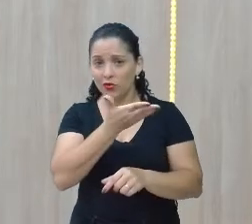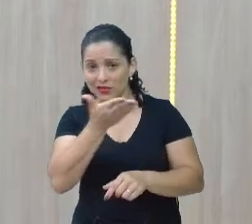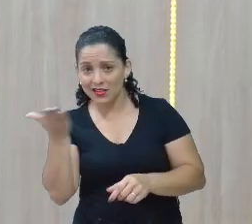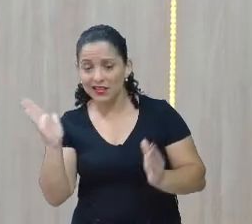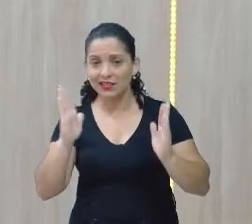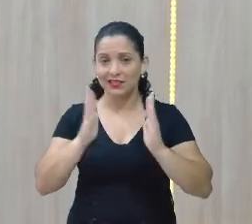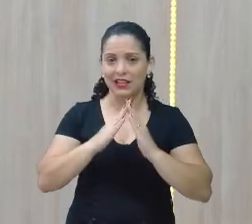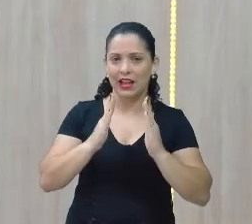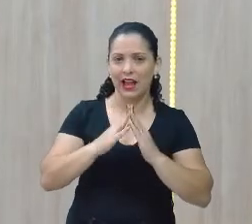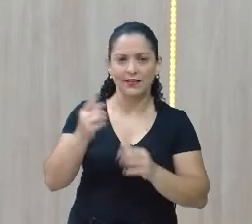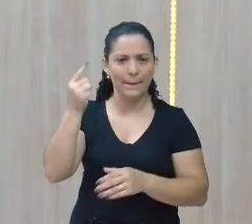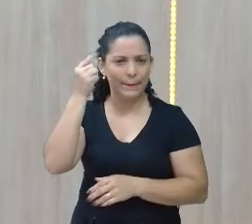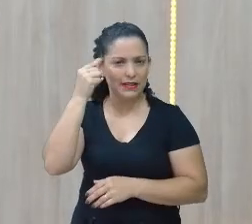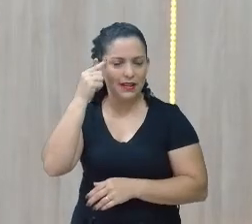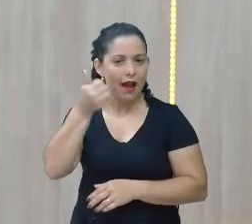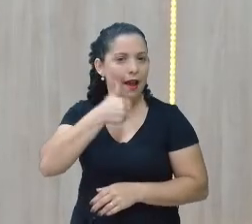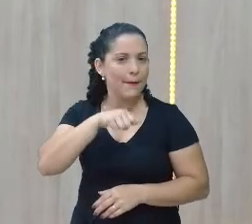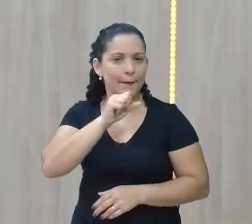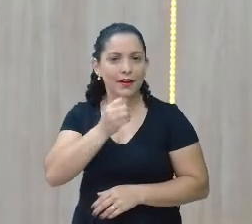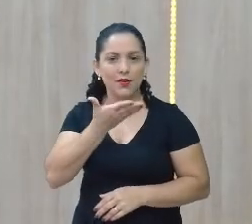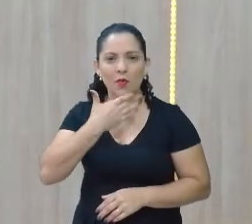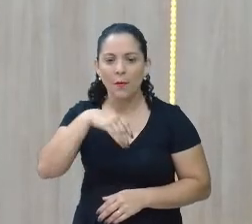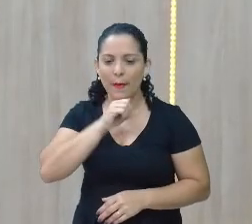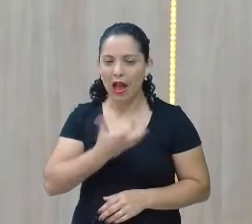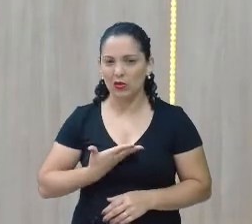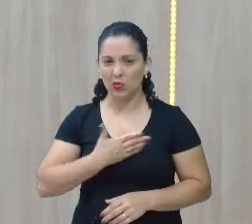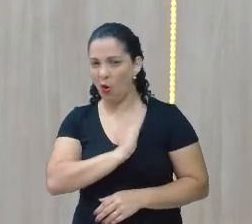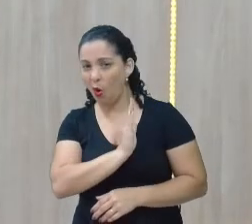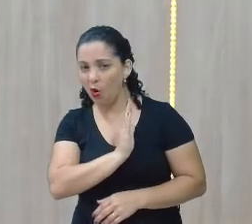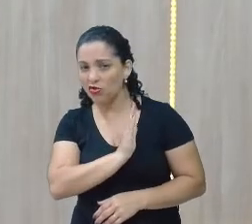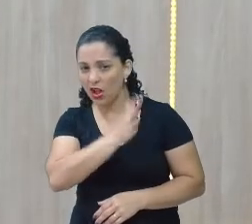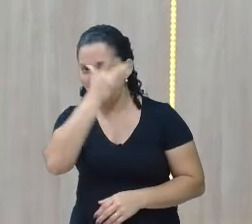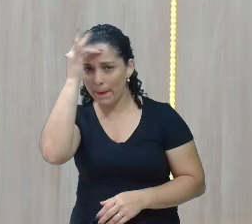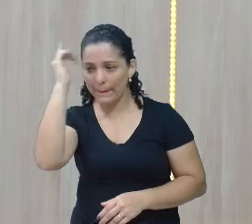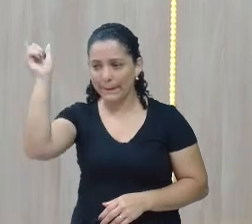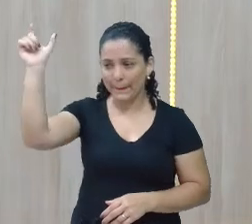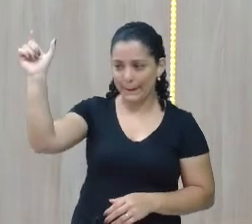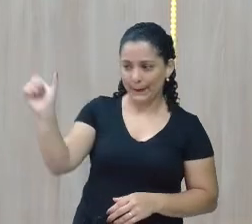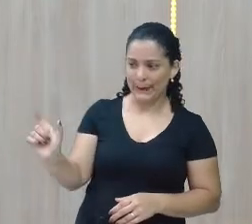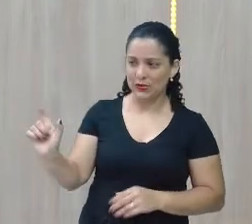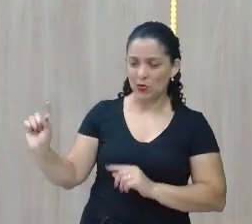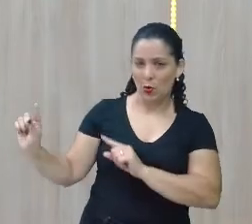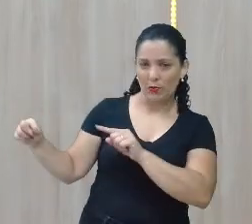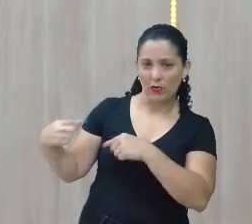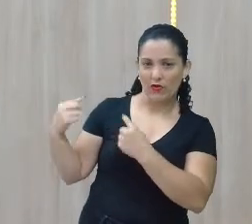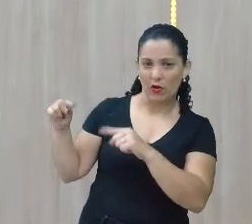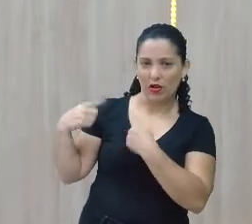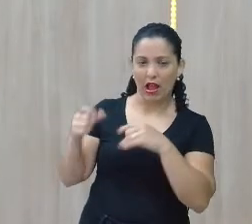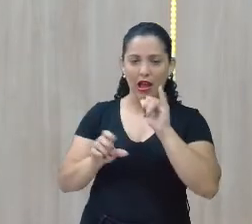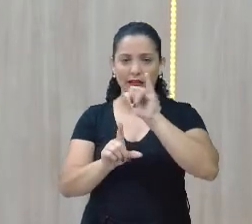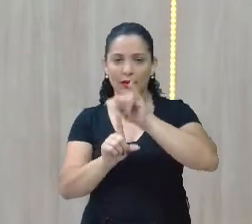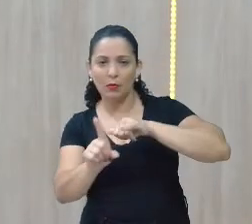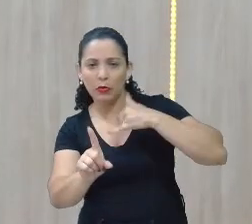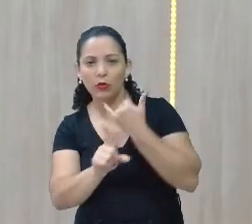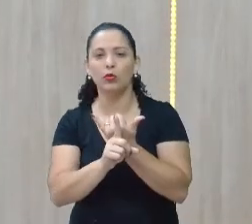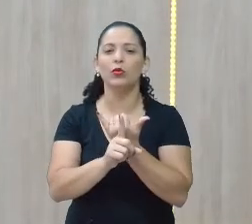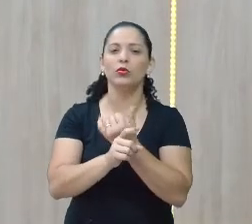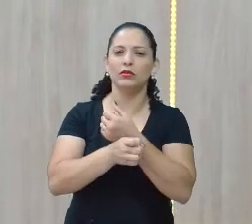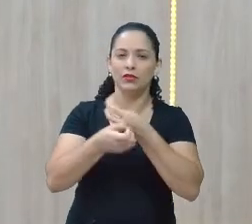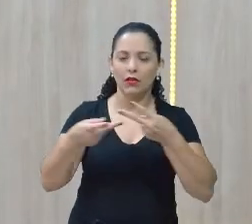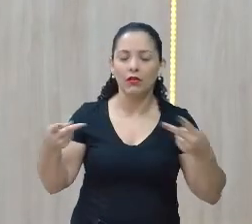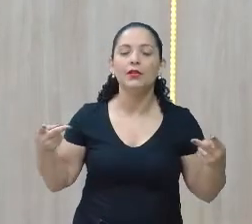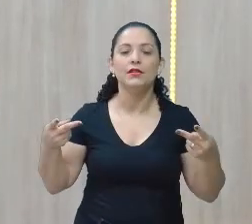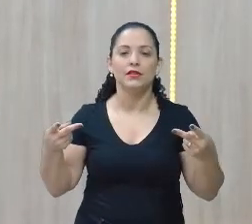você já não é tão querido pelos seus pais, ou que alguém já está te olhando torto, ou que você sofre bullying, né? E aí a partir de então